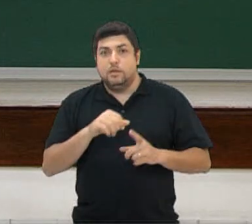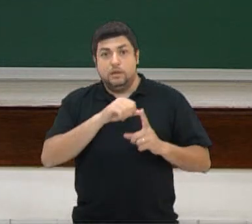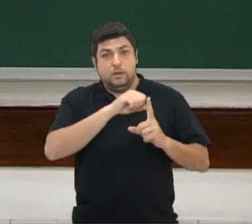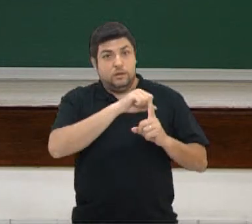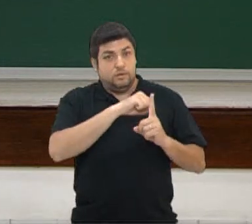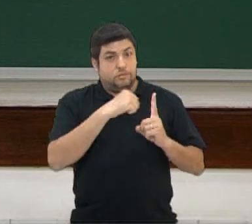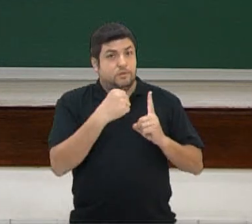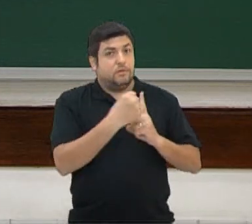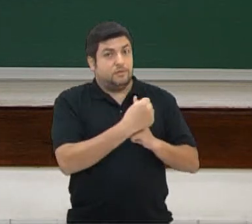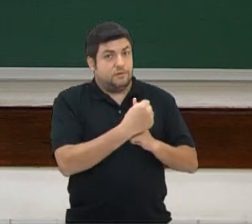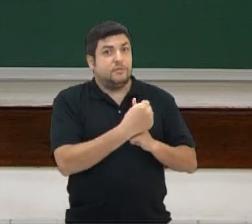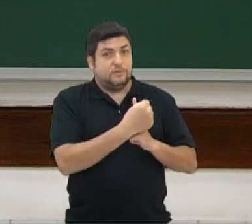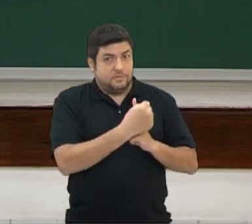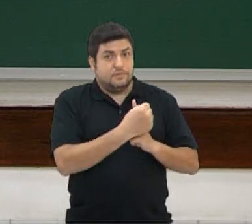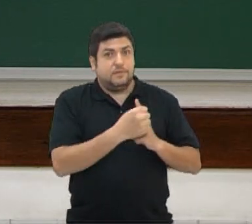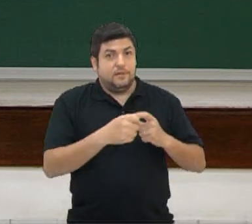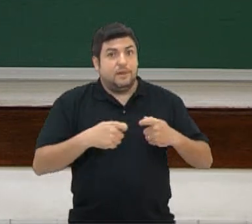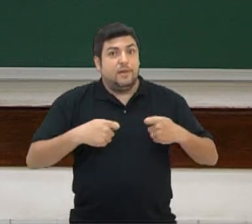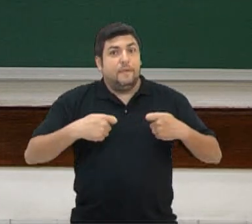sociologia, ela requer também a